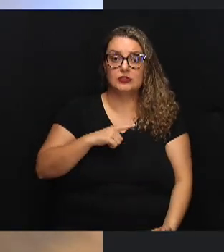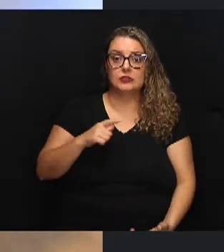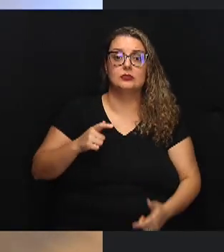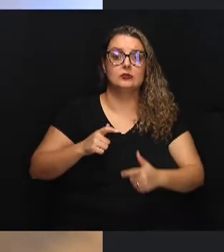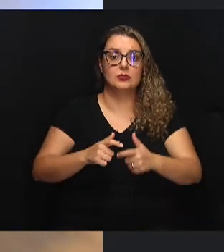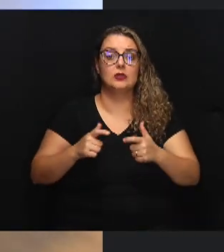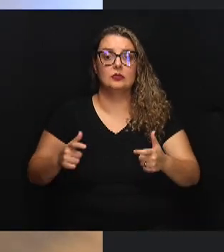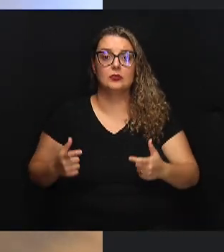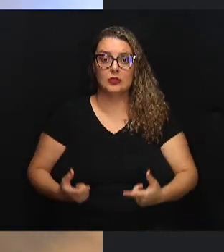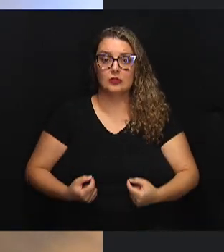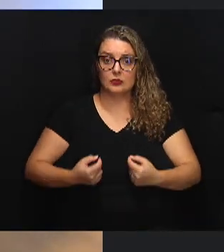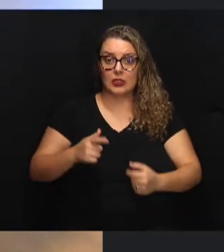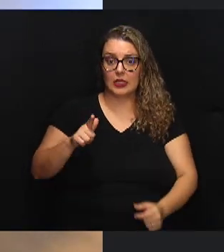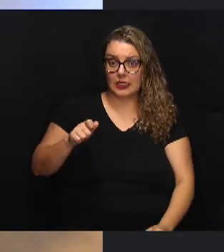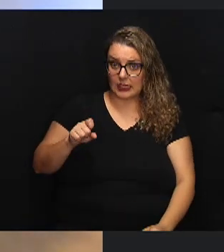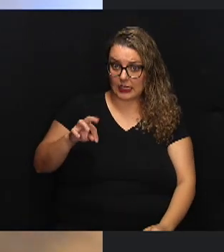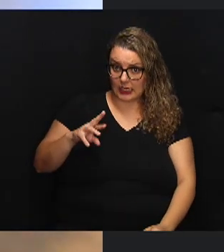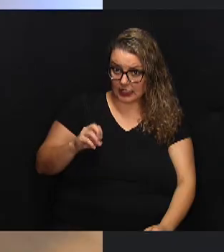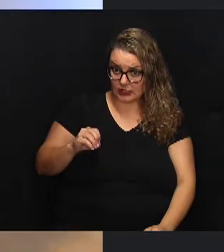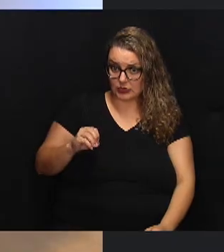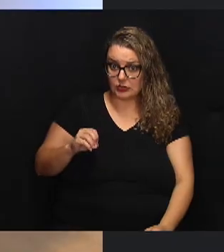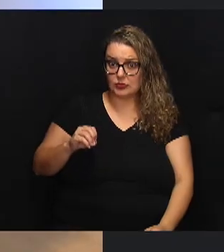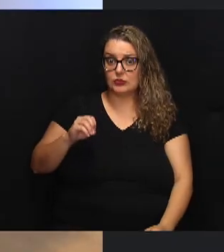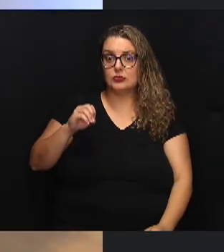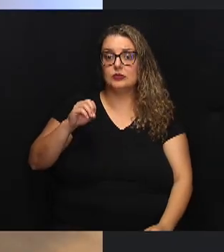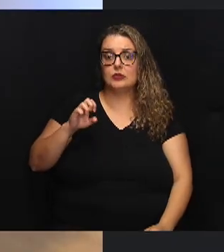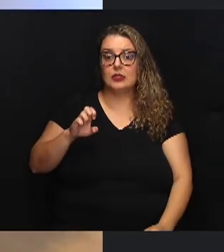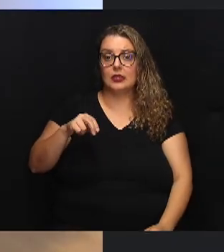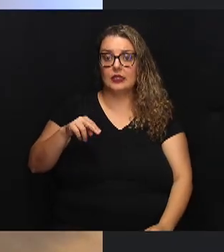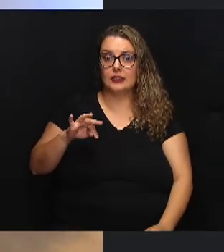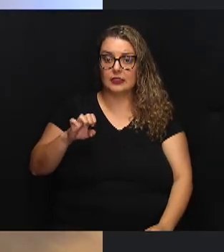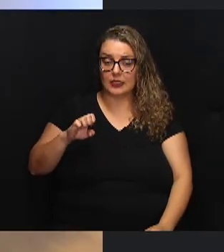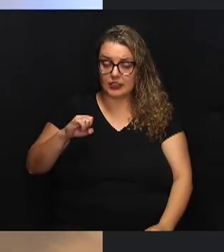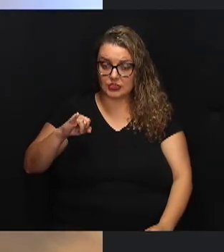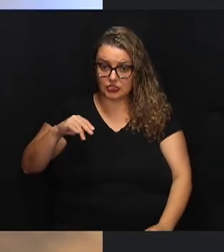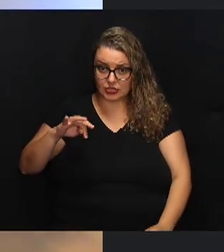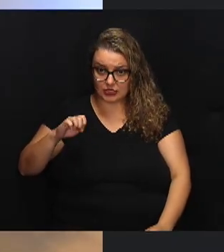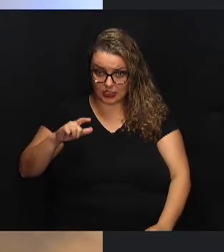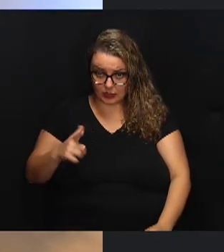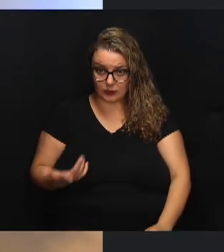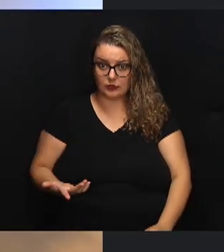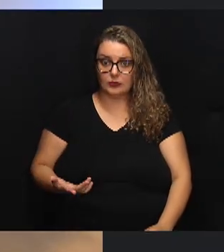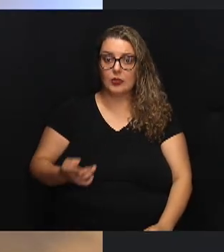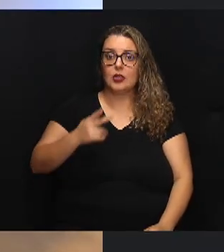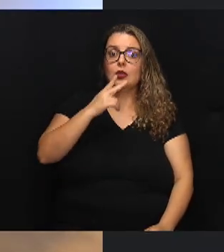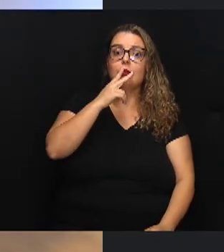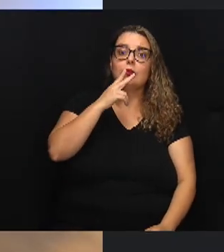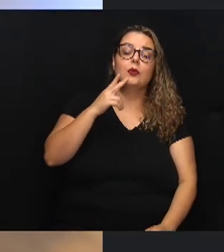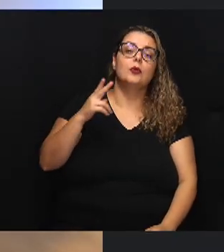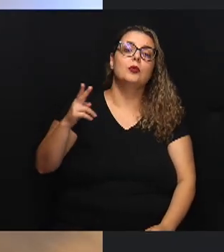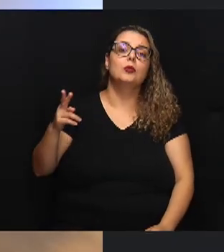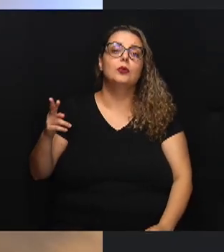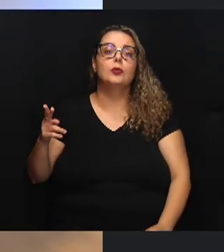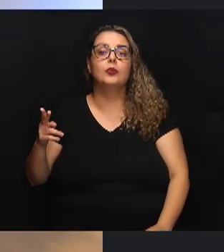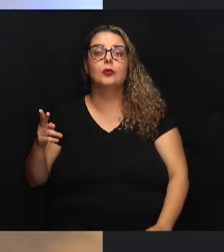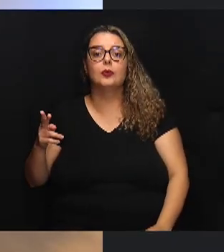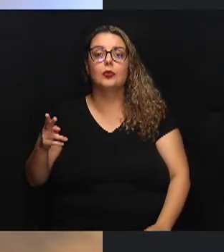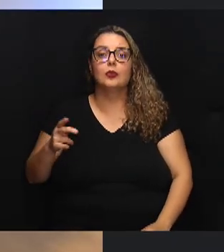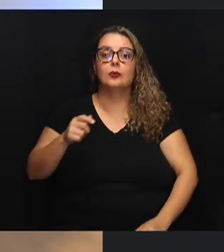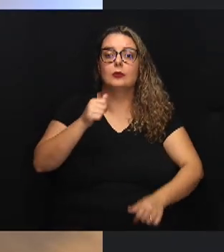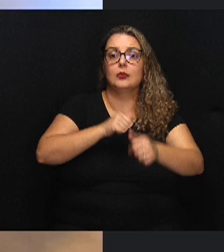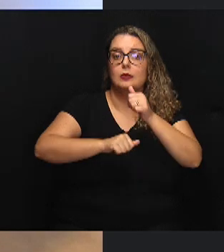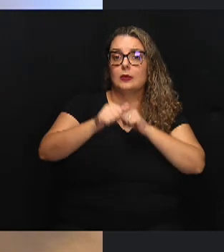de tumores gastrointestinais, como os tumores de pâncreas, por exemplo. Então, o tabagismo, o excesso no consumo